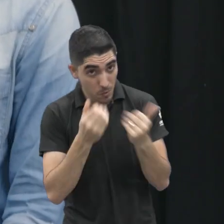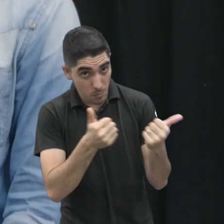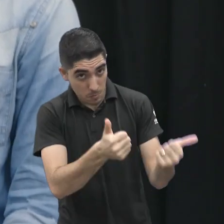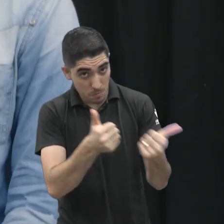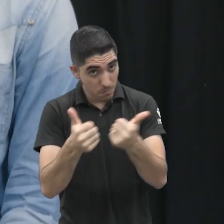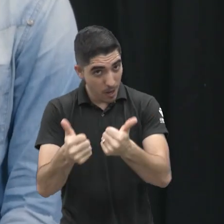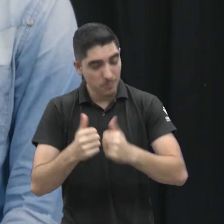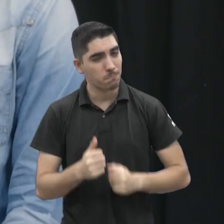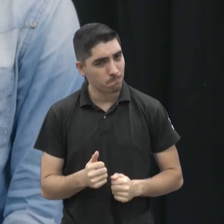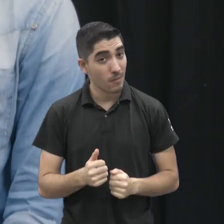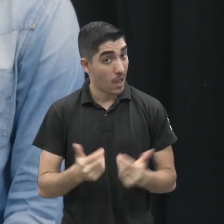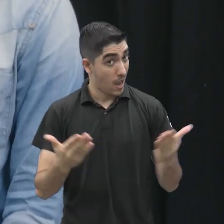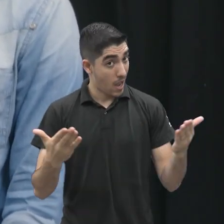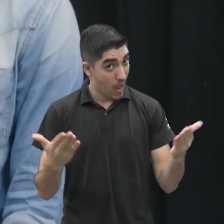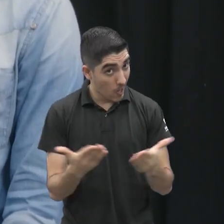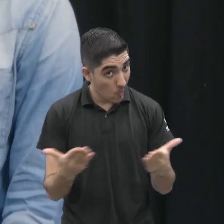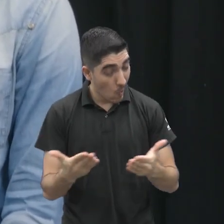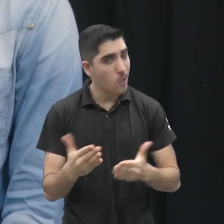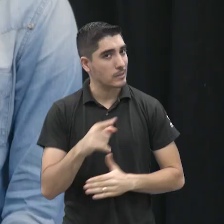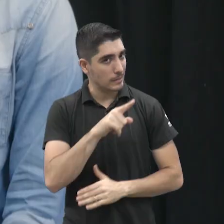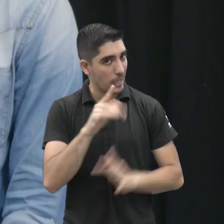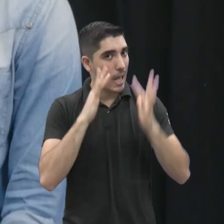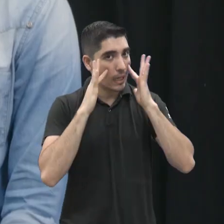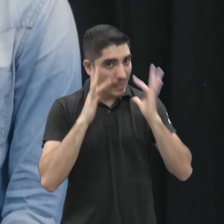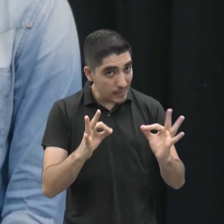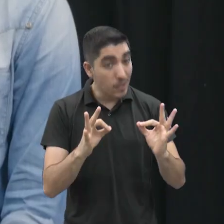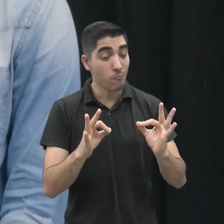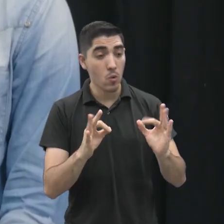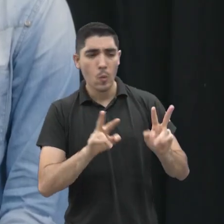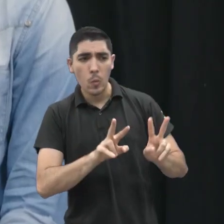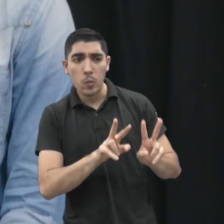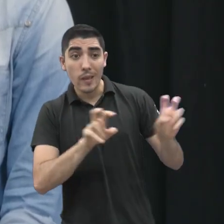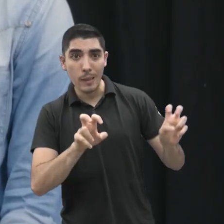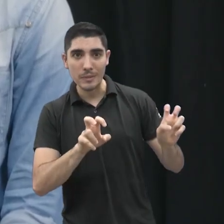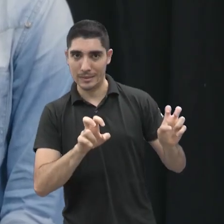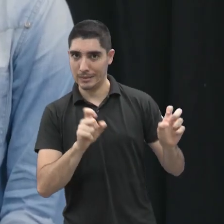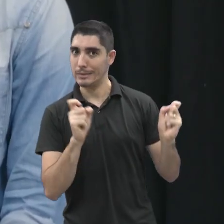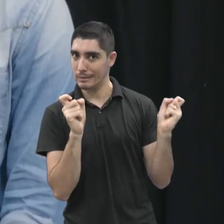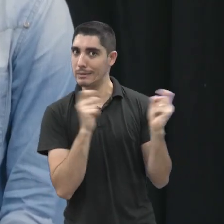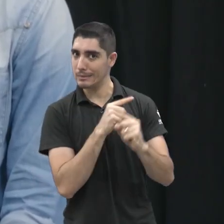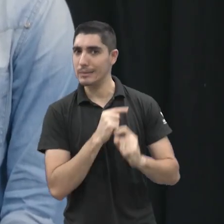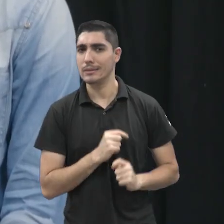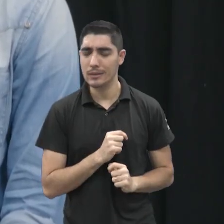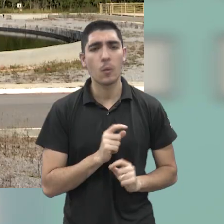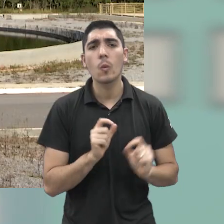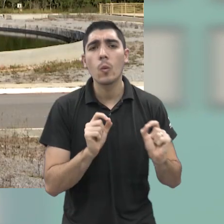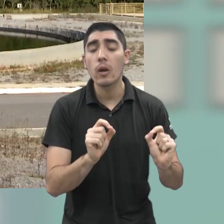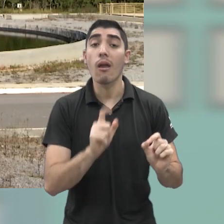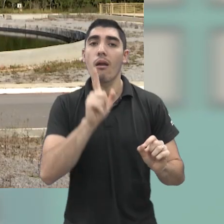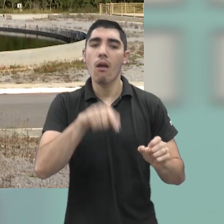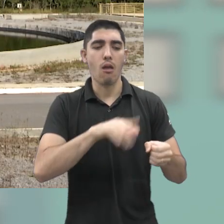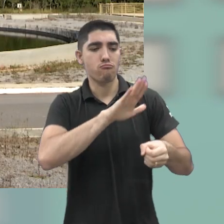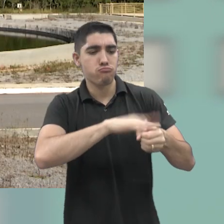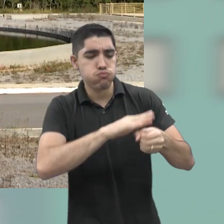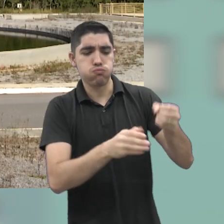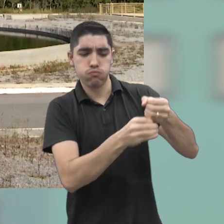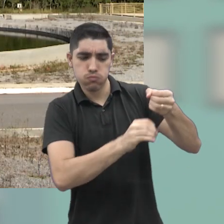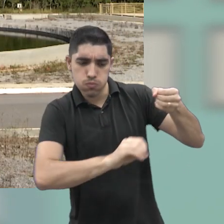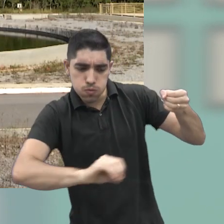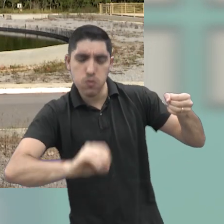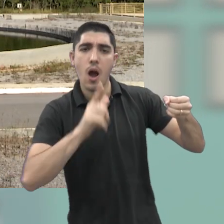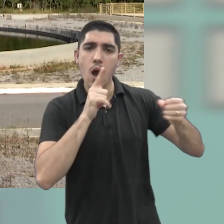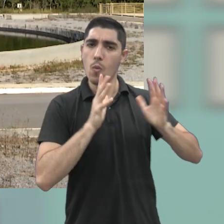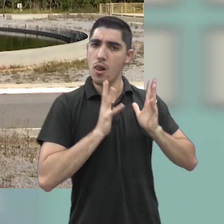dos Campos. Tudo bem por aí, galera? Se prepara, porque hoje o tema do programa é complexo, hein? A gente vai falar sobre